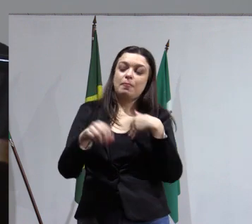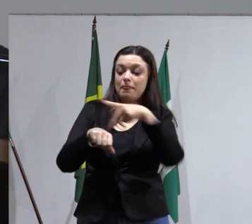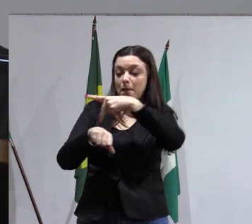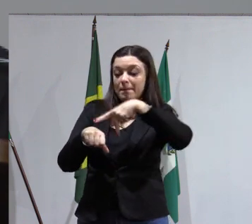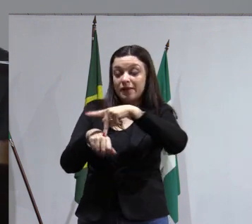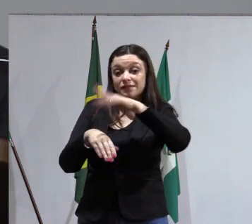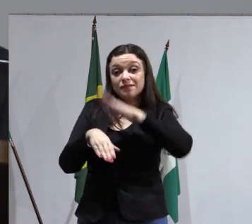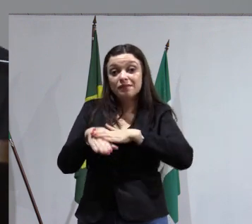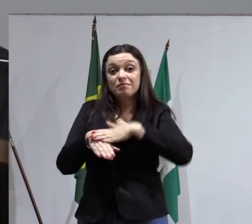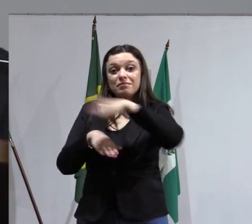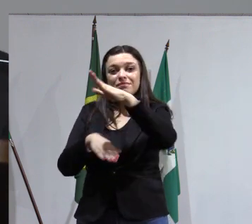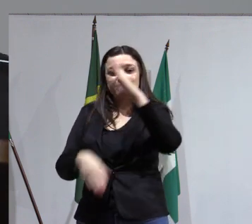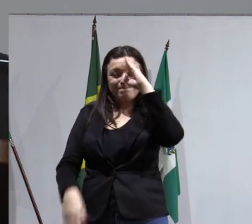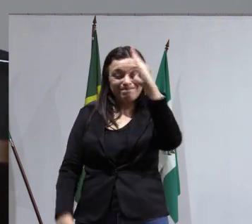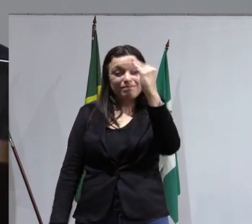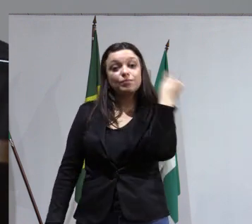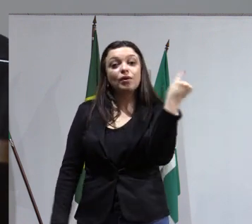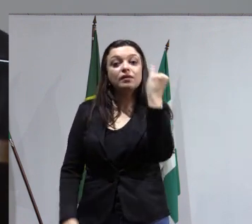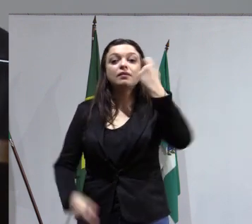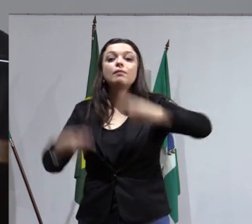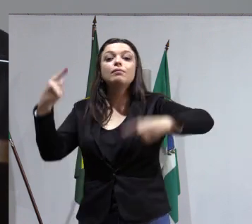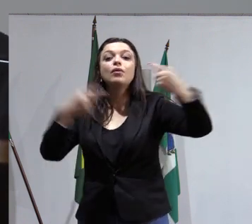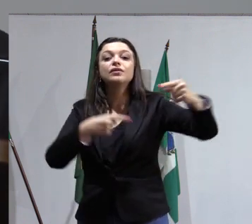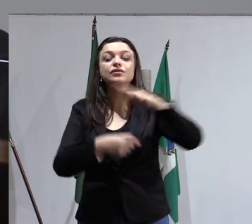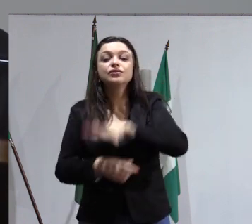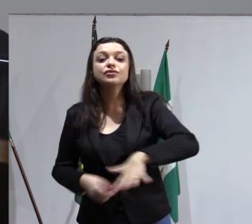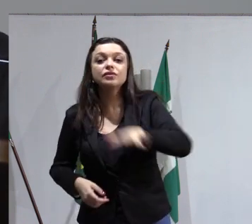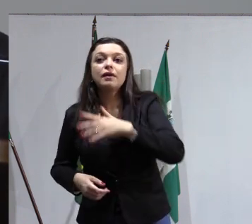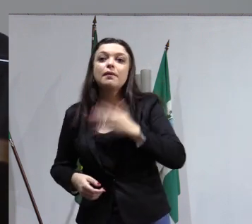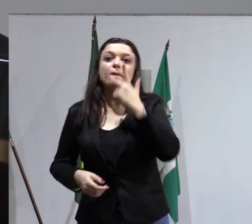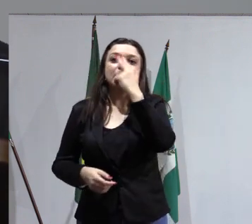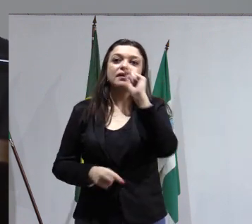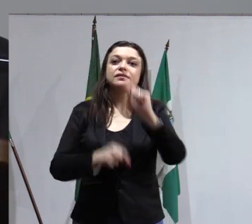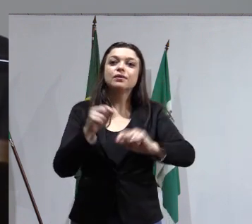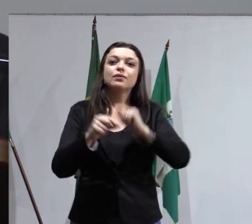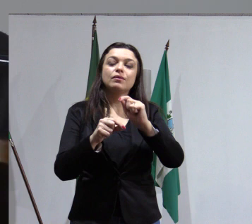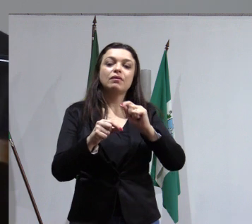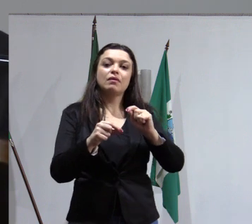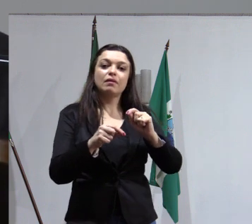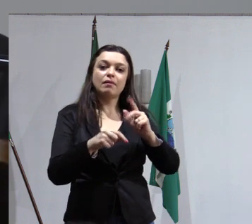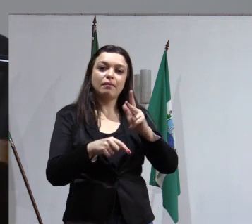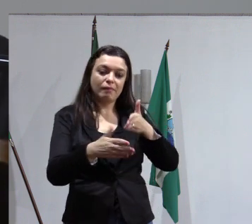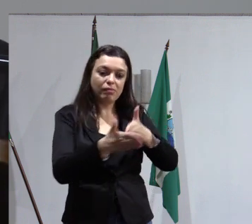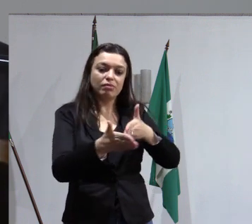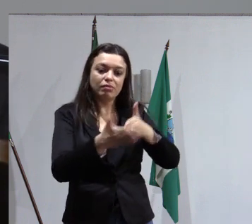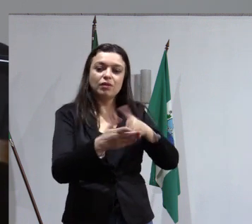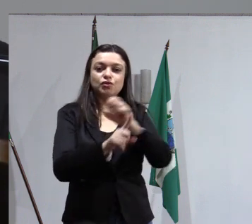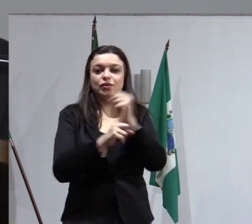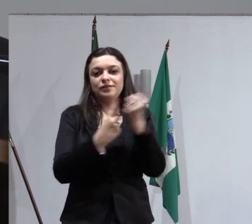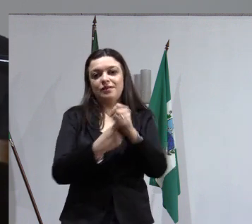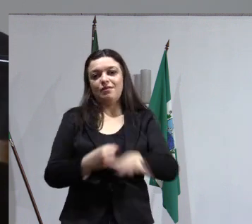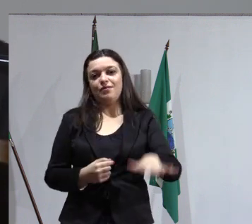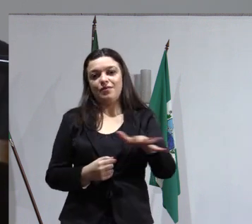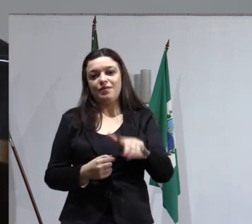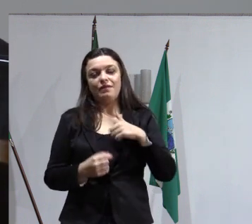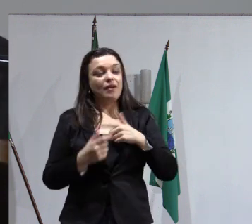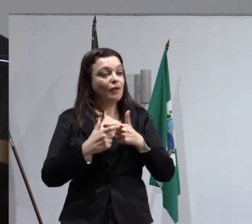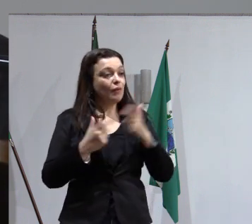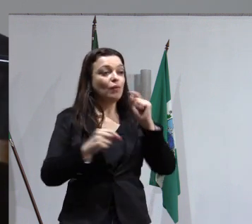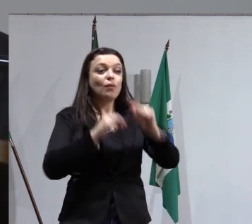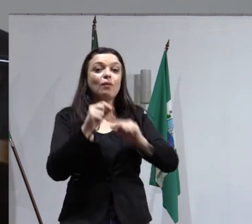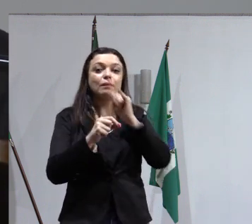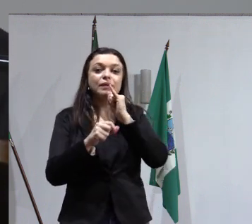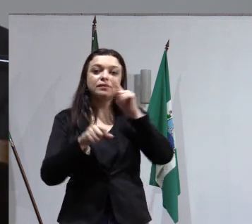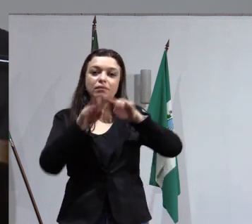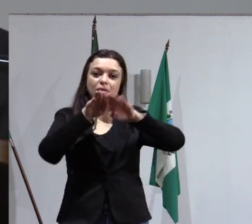a implantação de políticas afirmativas, caminhe na criação de mais uma barreira social, uma barreira que, sem dúvida, vai aumentar a distância entre